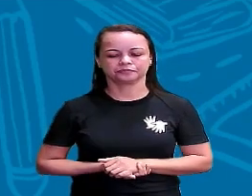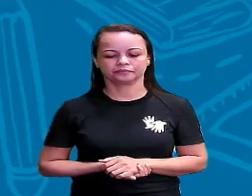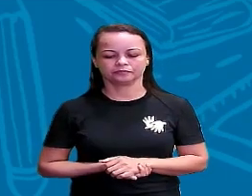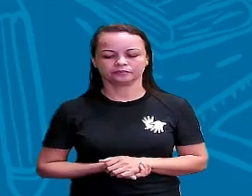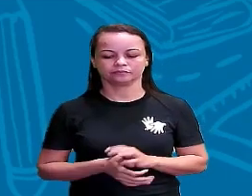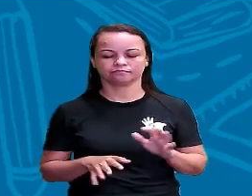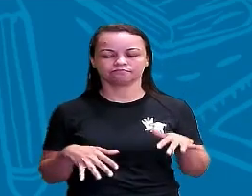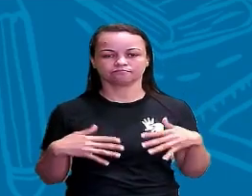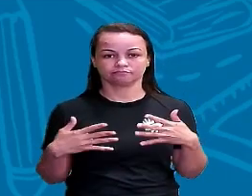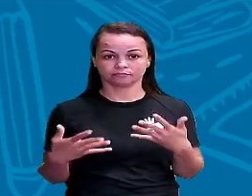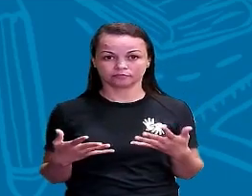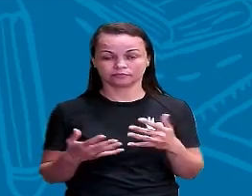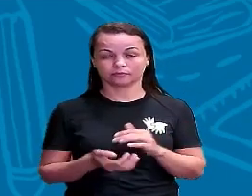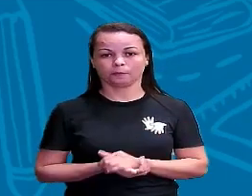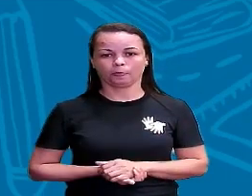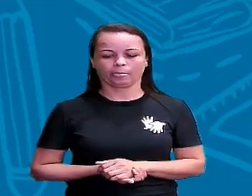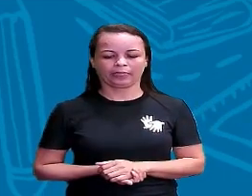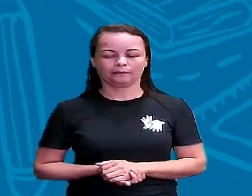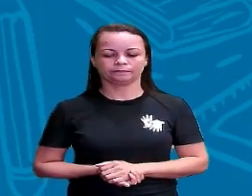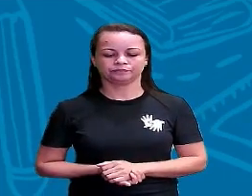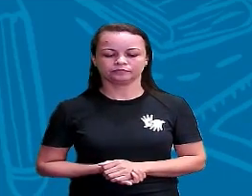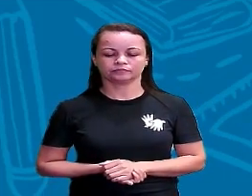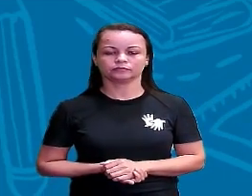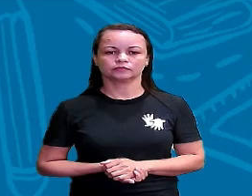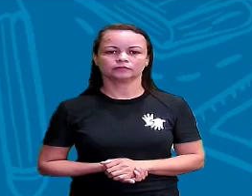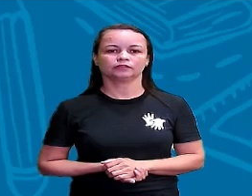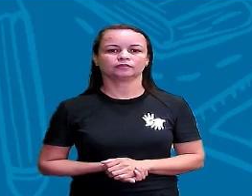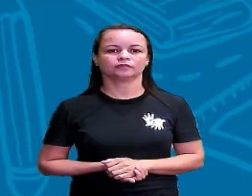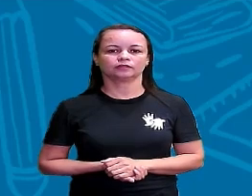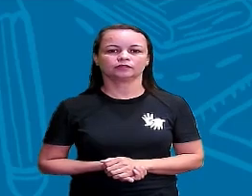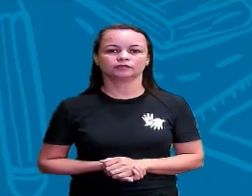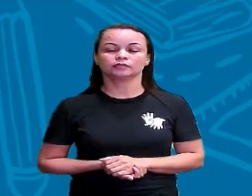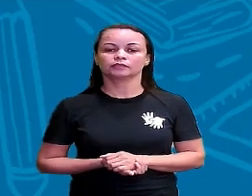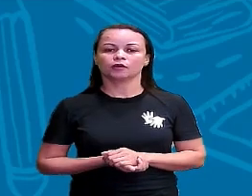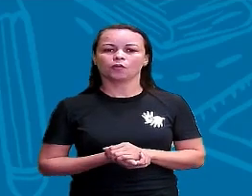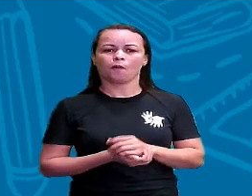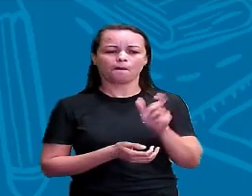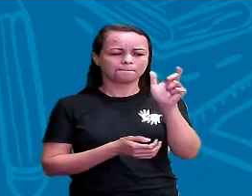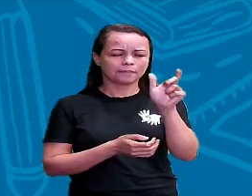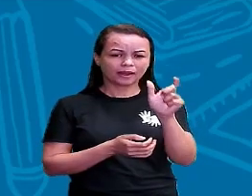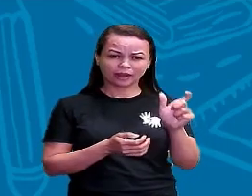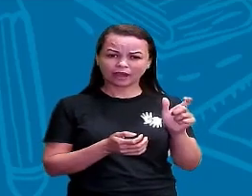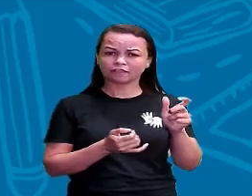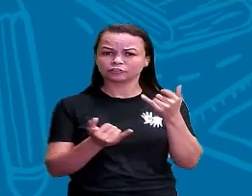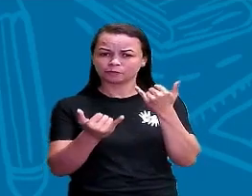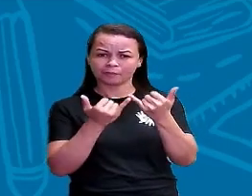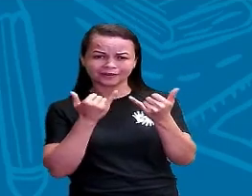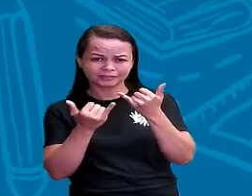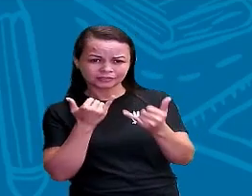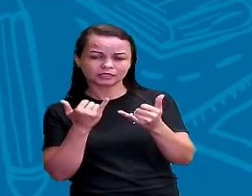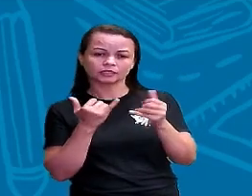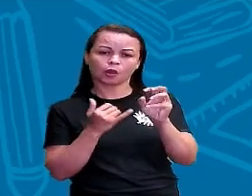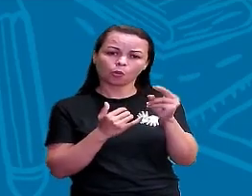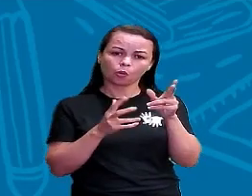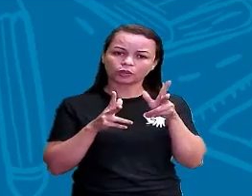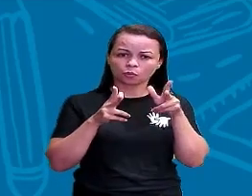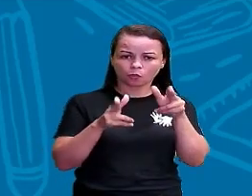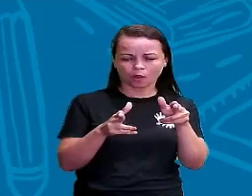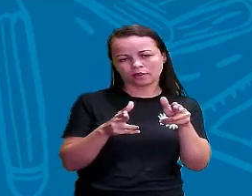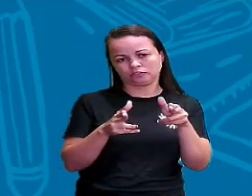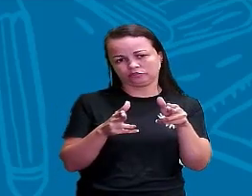Ou seja, são palavras parecidas ou iguais na escrita e